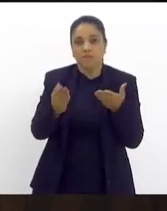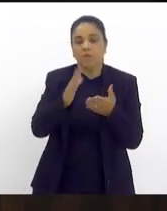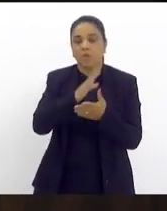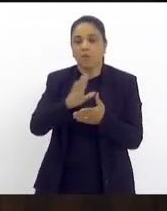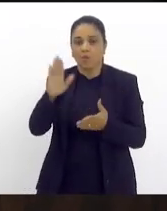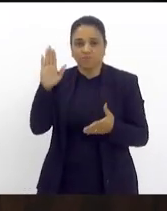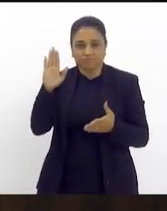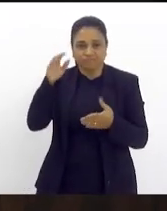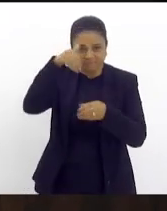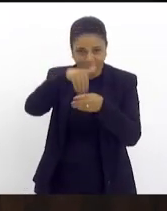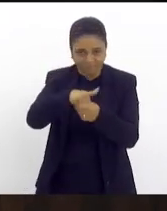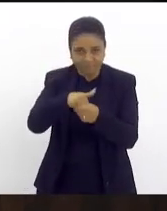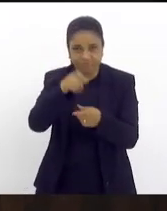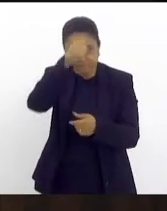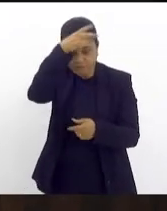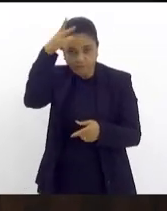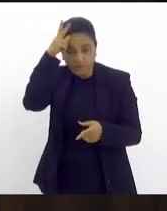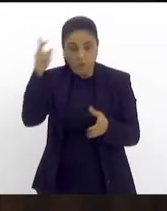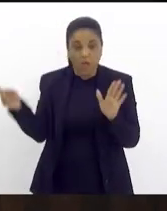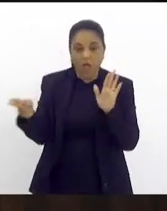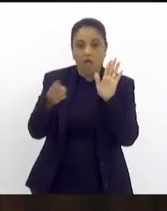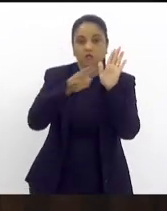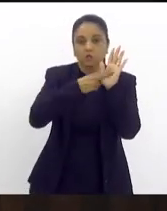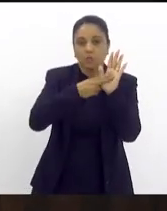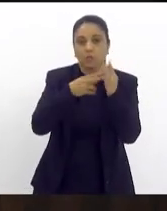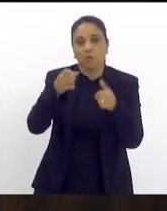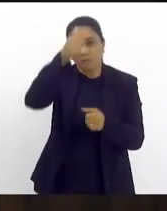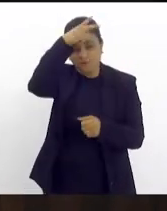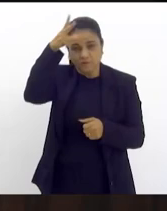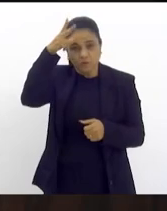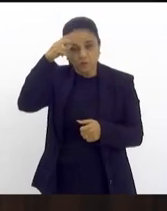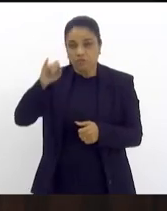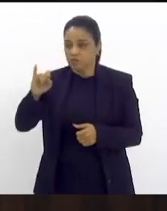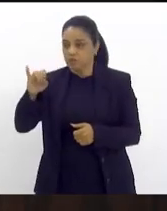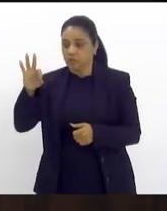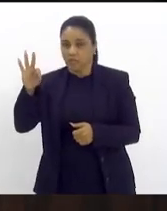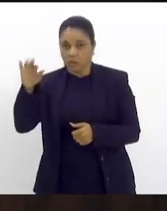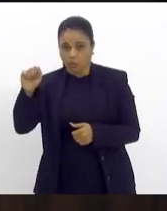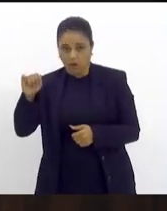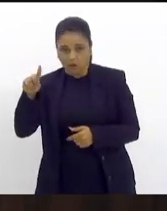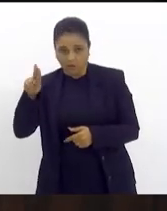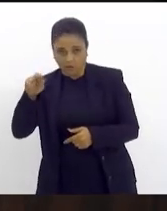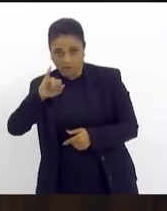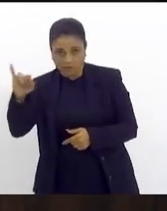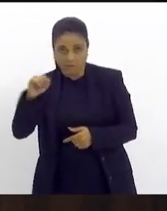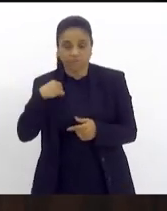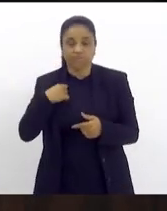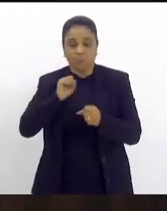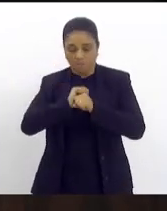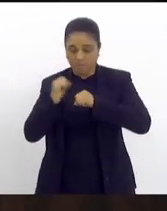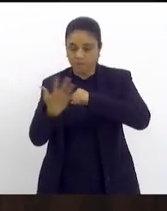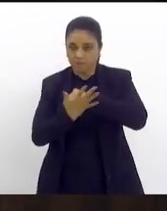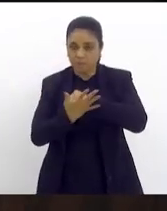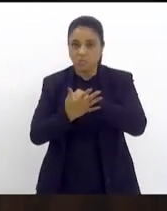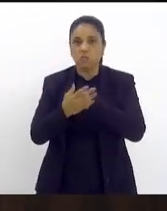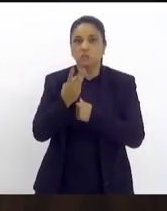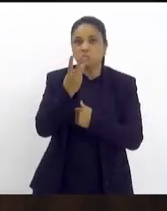do vice, assumiu a Prefeitura de Itaguaí em meio à pandemia. Com um orçamento de cerca